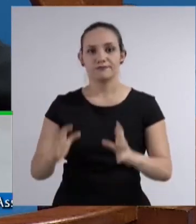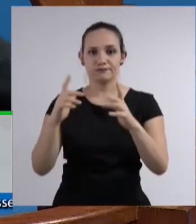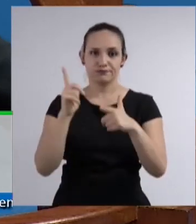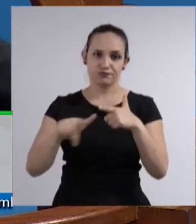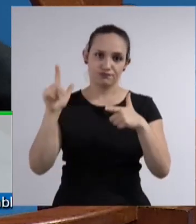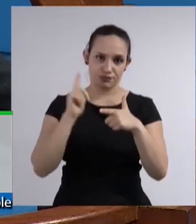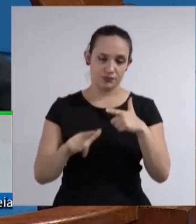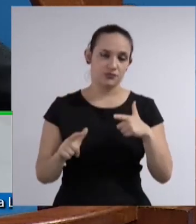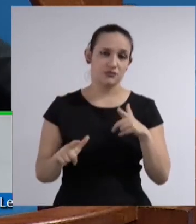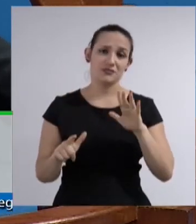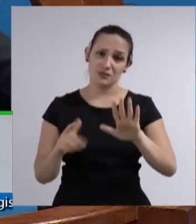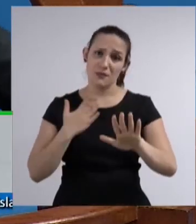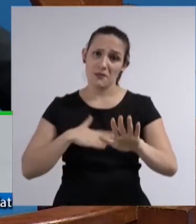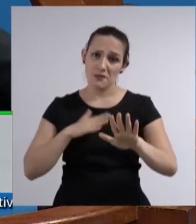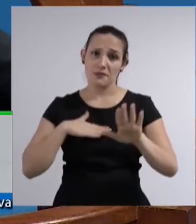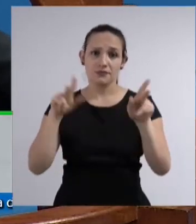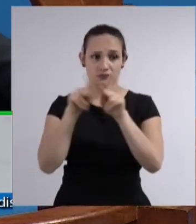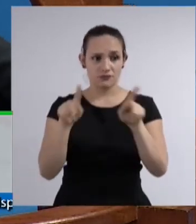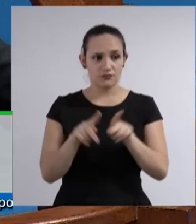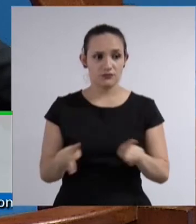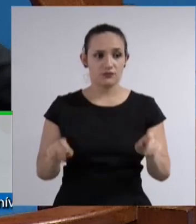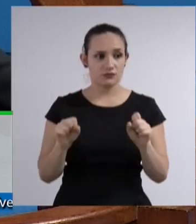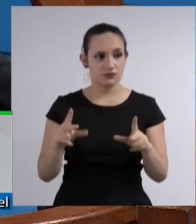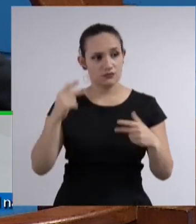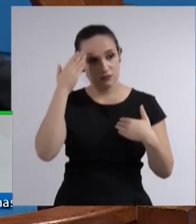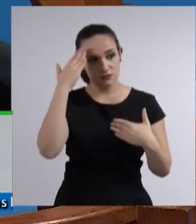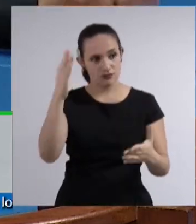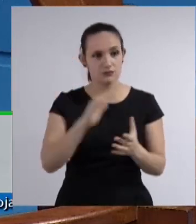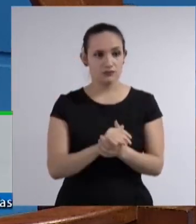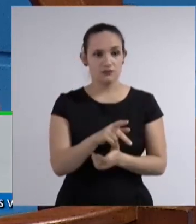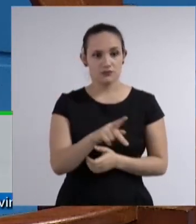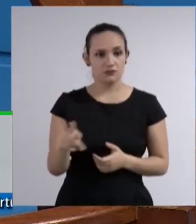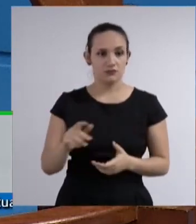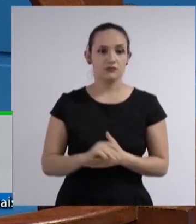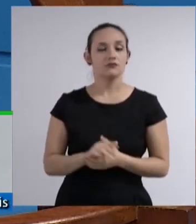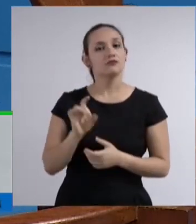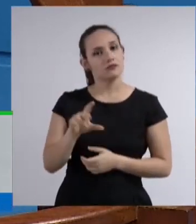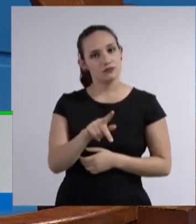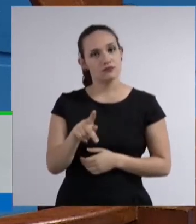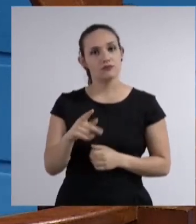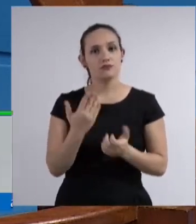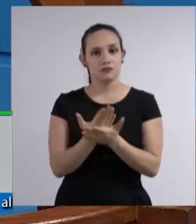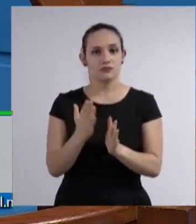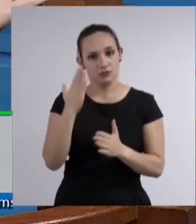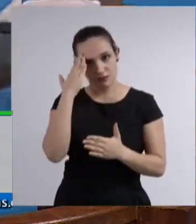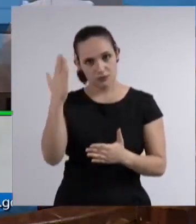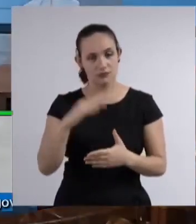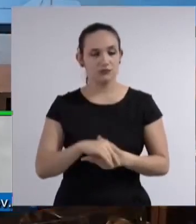conflitos de uma forma negociada. Eu agradeço, senhor presidente, era isso. Muito obrigado.